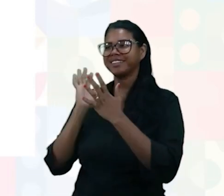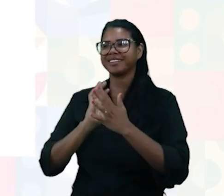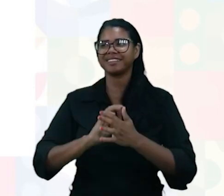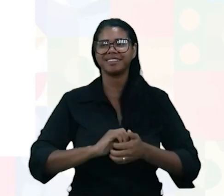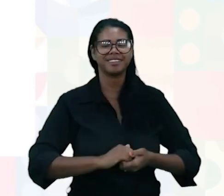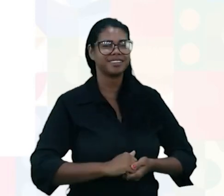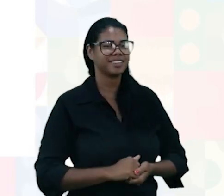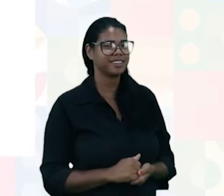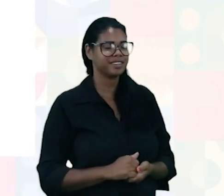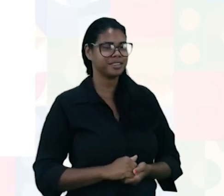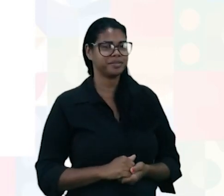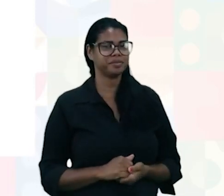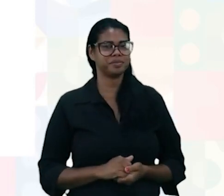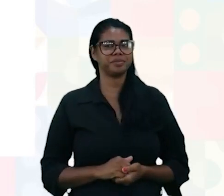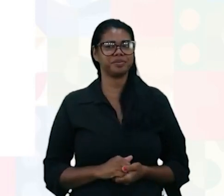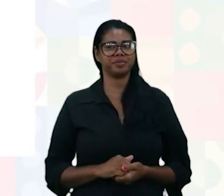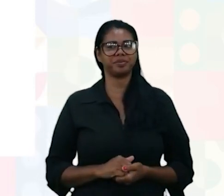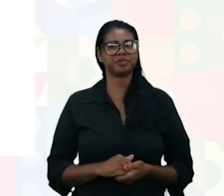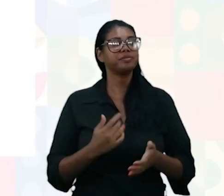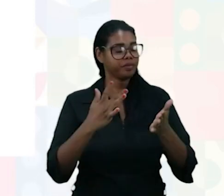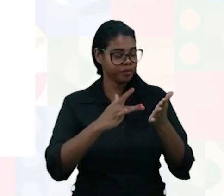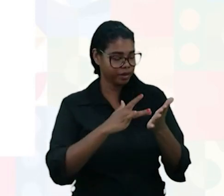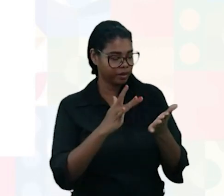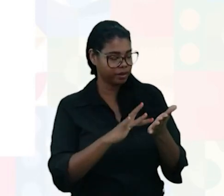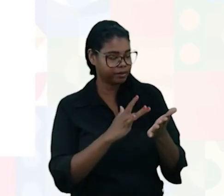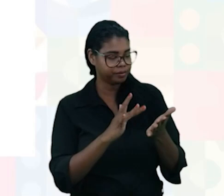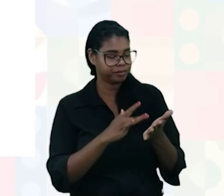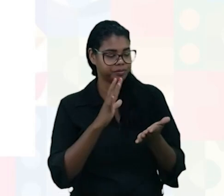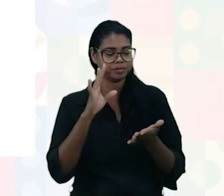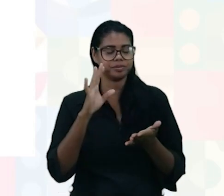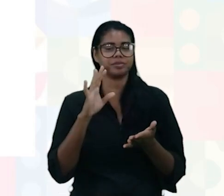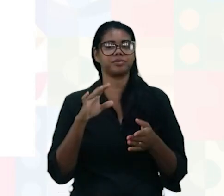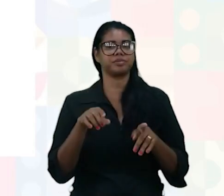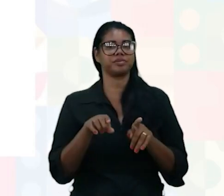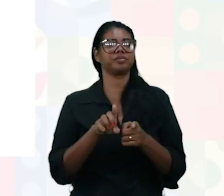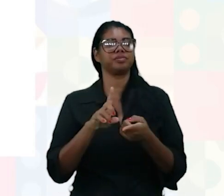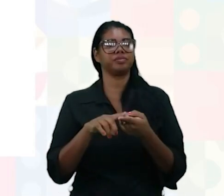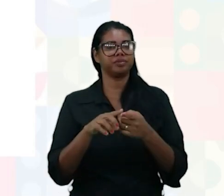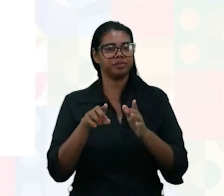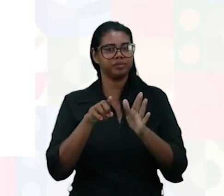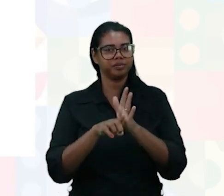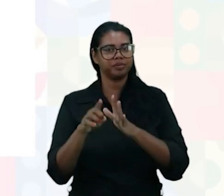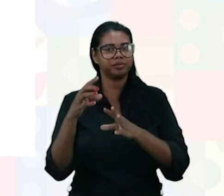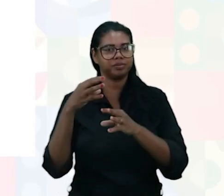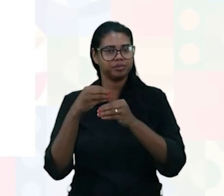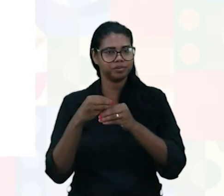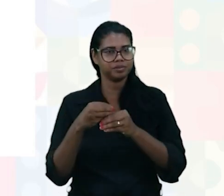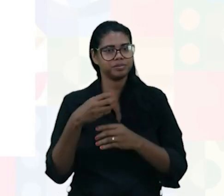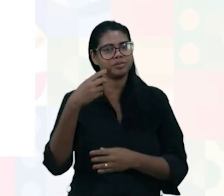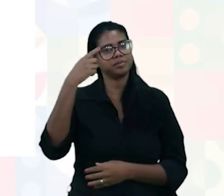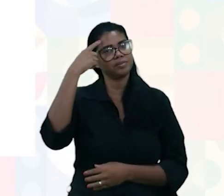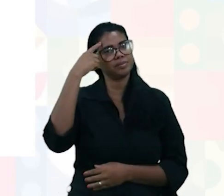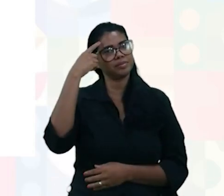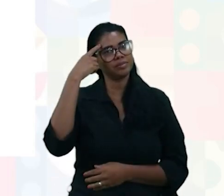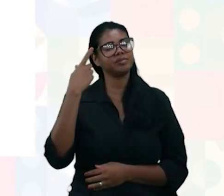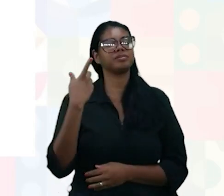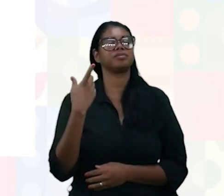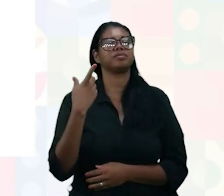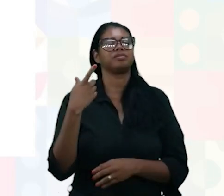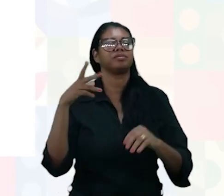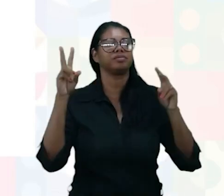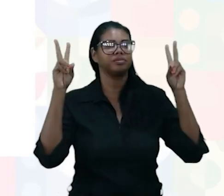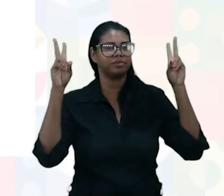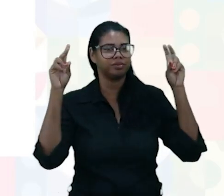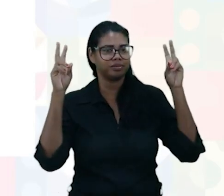também entendeu, lá no e-book, eu destrincho bem melhor essas questões, que a gente tem que pensar na questão temática,